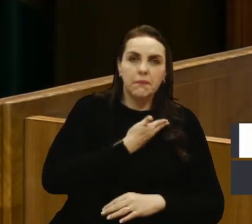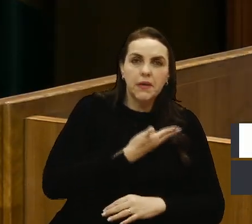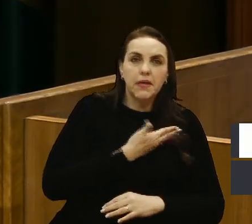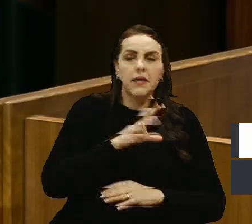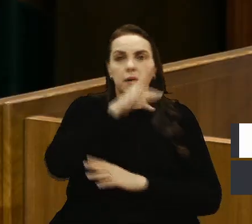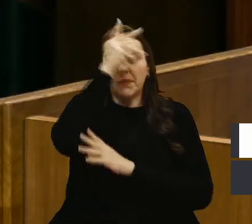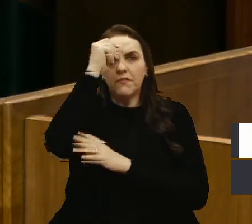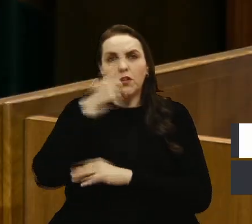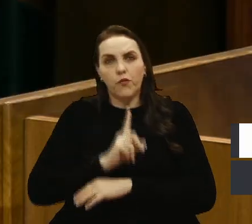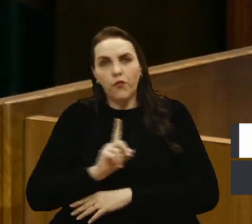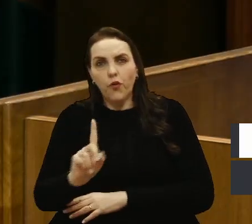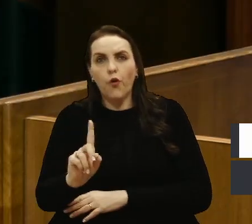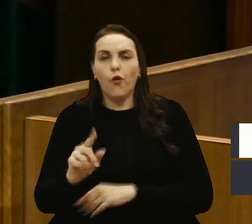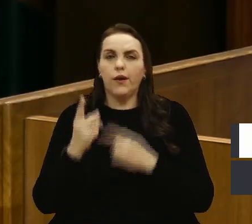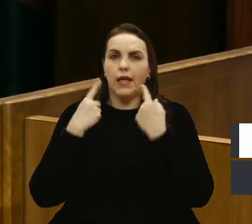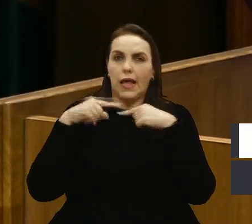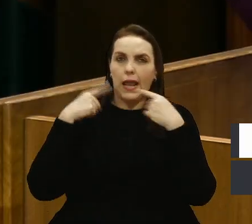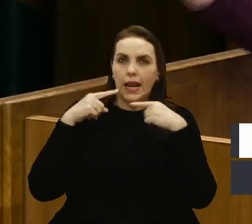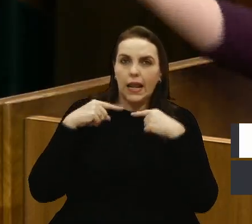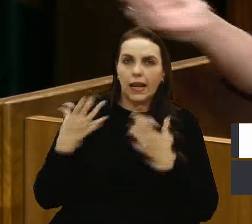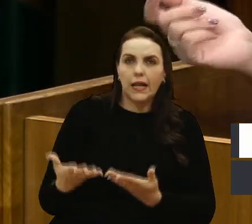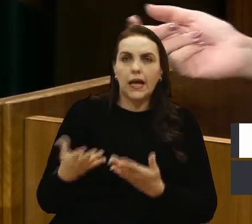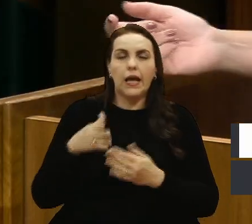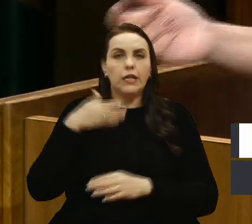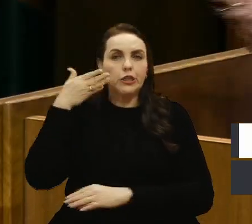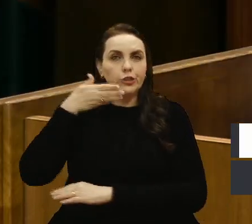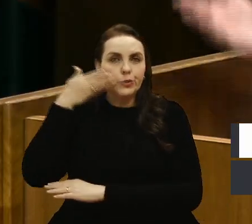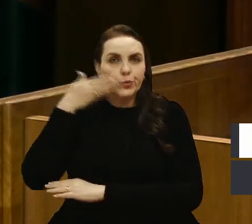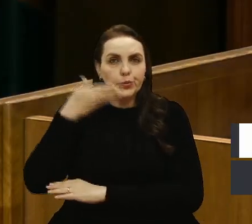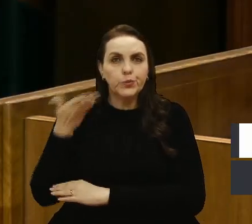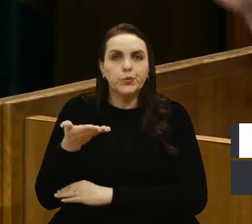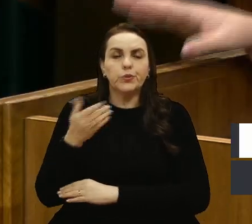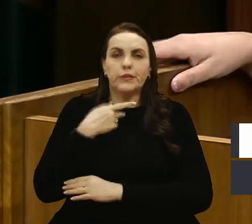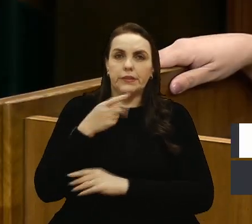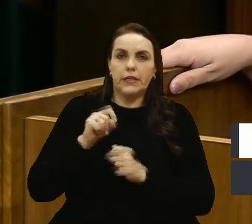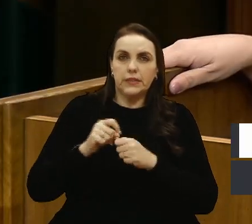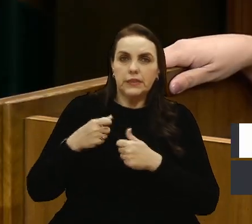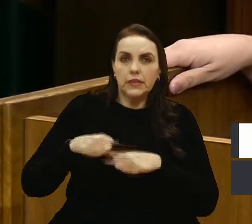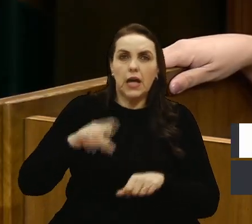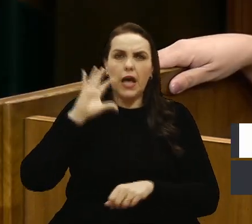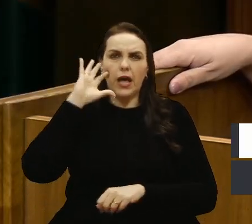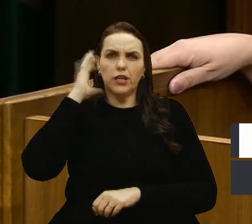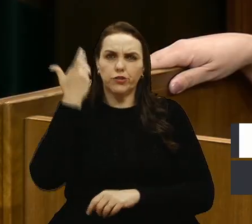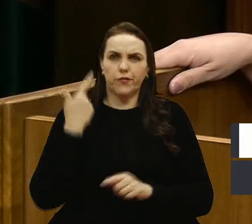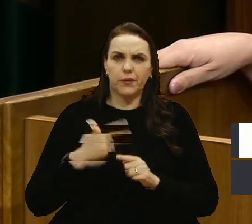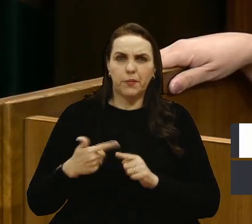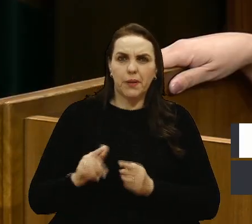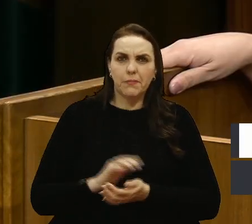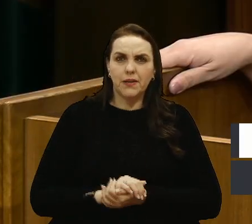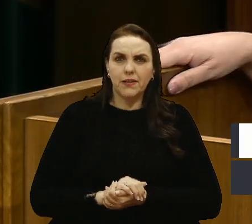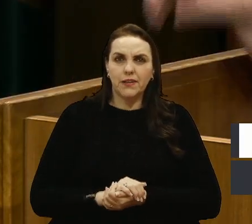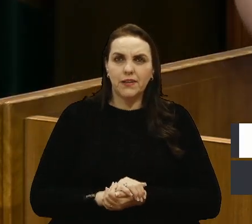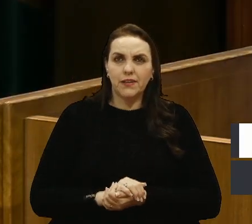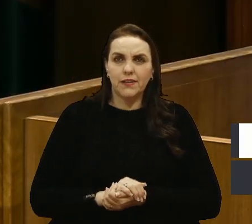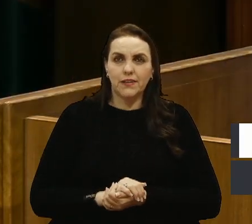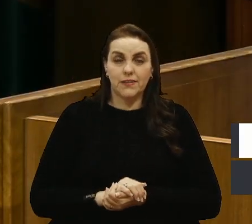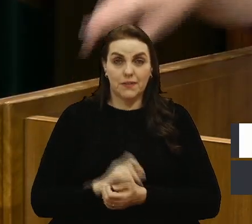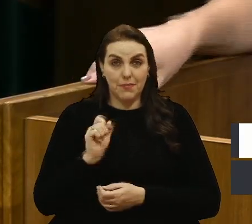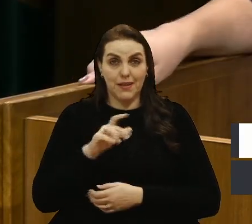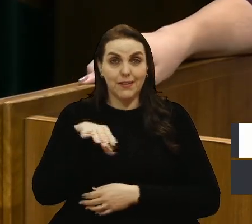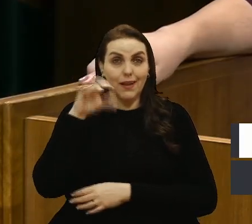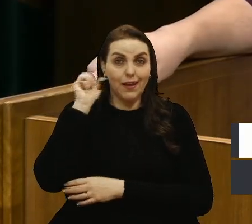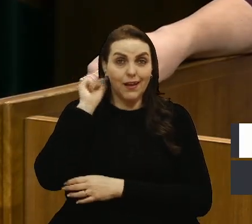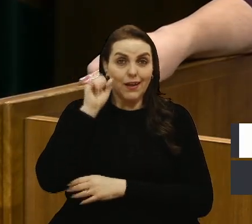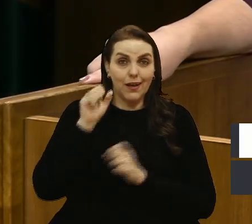invés de estar criticando e fazendo discurso, ele estava resolvendo o problema. Mas quem está escutando